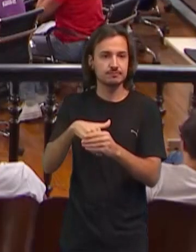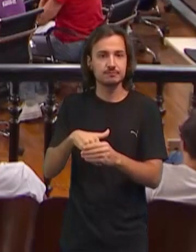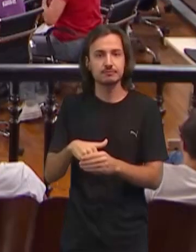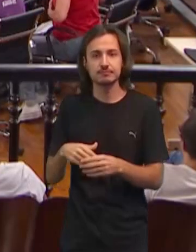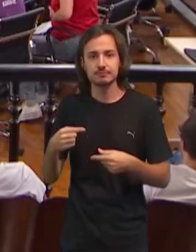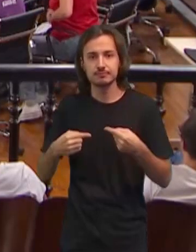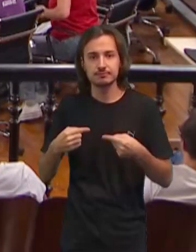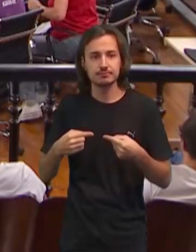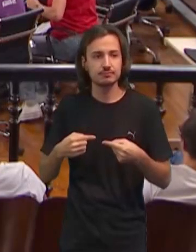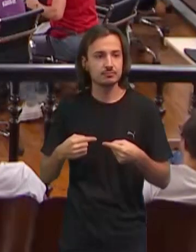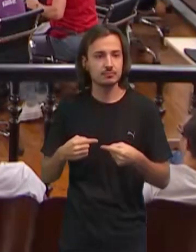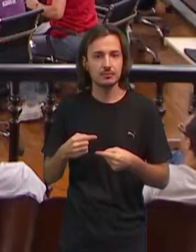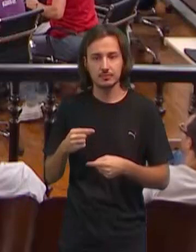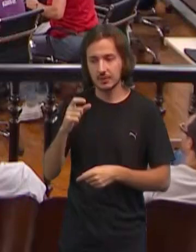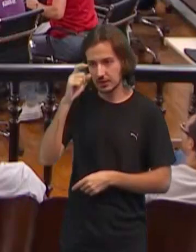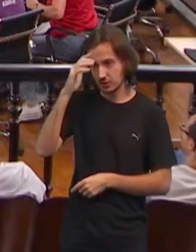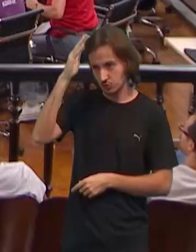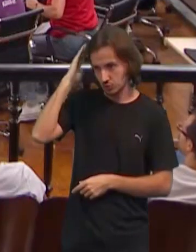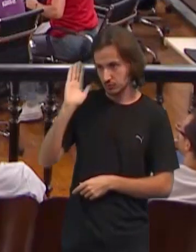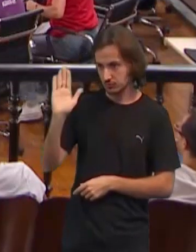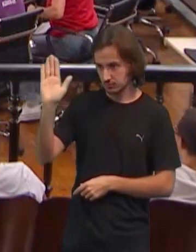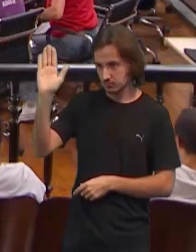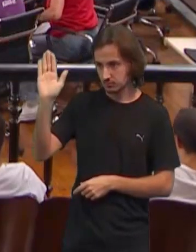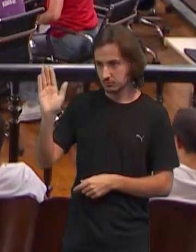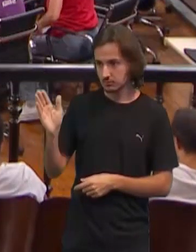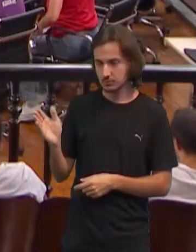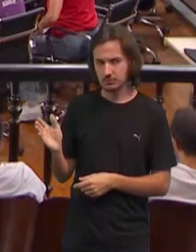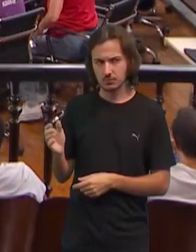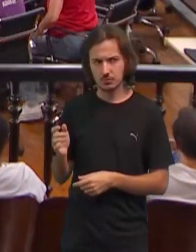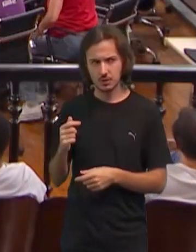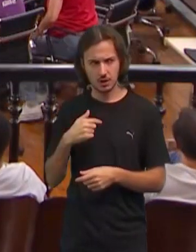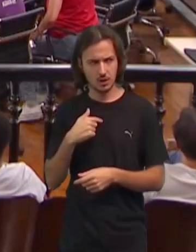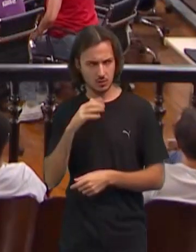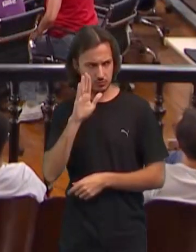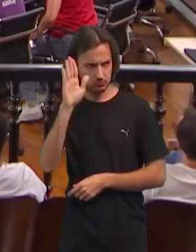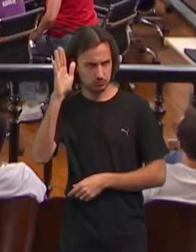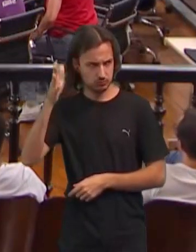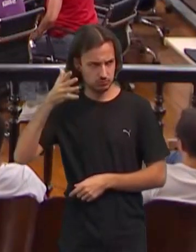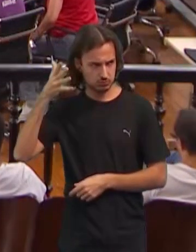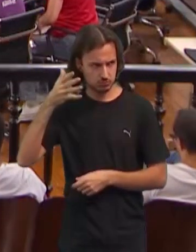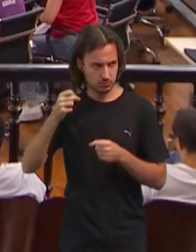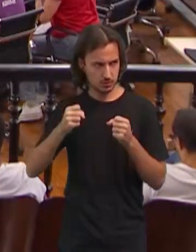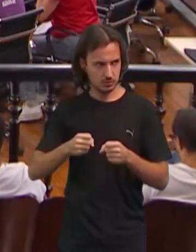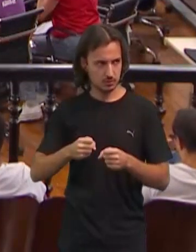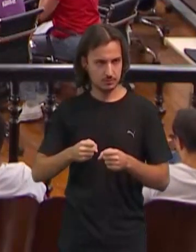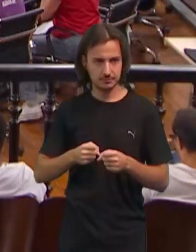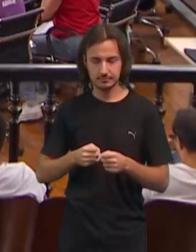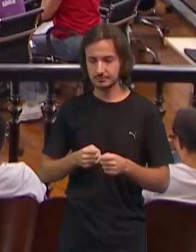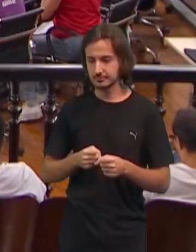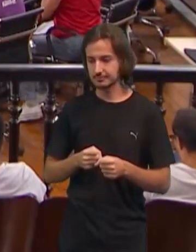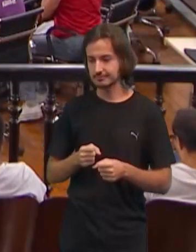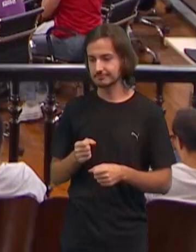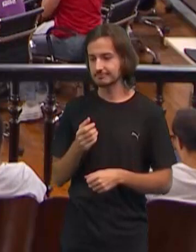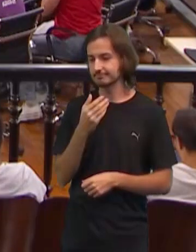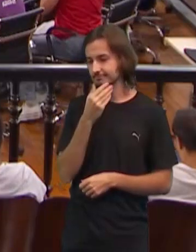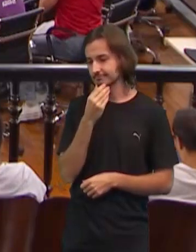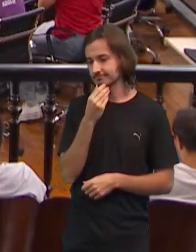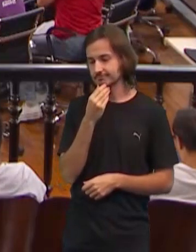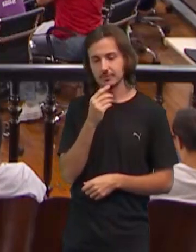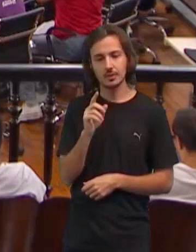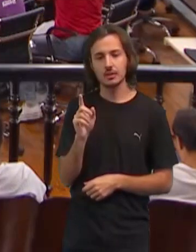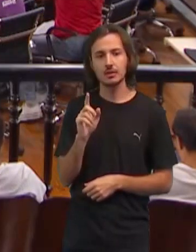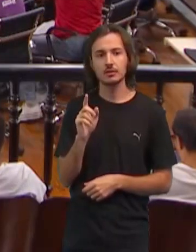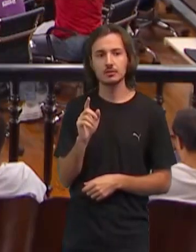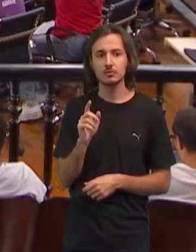Pela ordem, vereador André Luiz. Eu posso usar a palavra de novo, não, né? Já usei. Não, é no caso aí, vereador, só